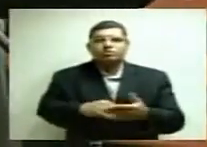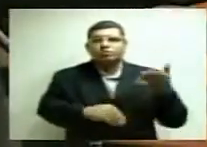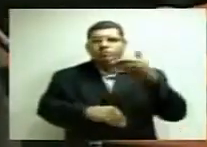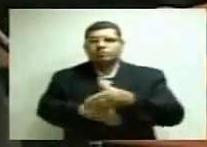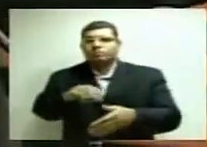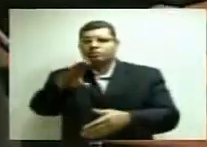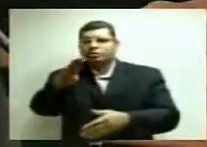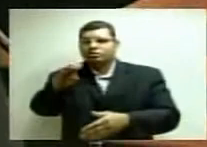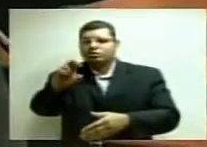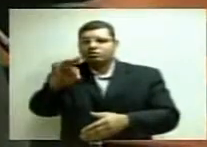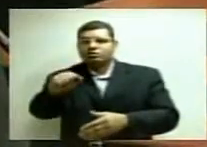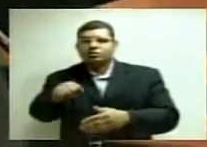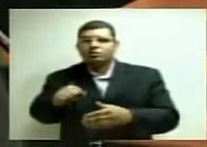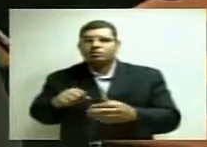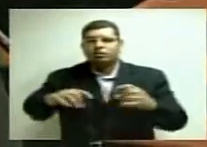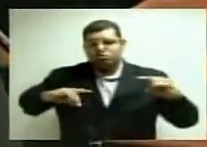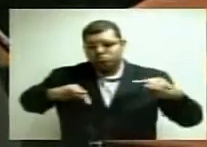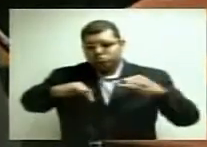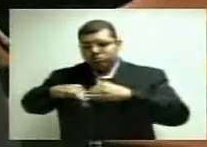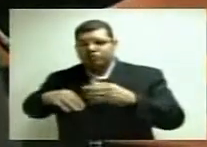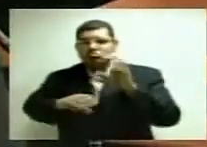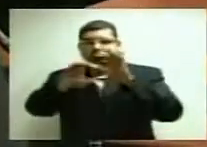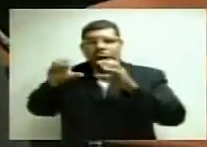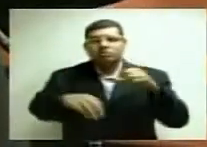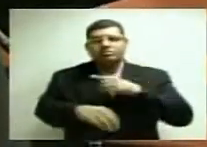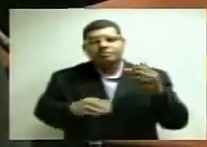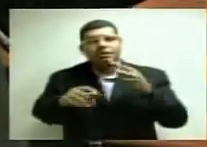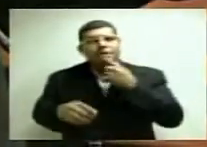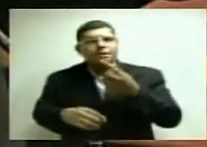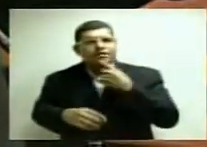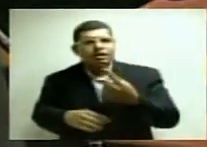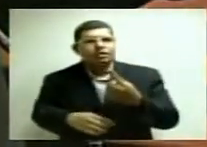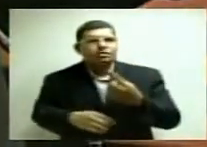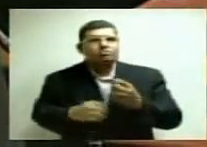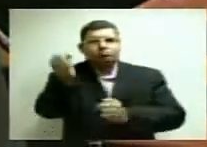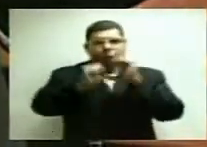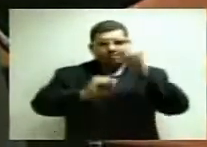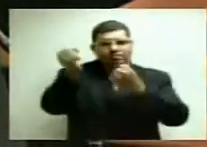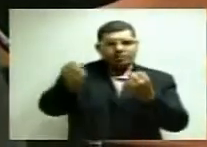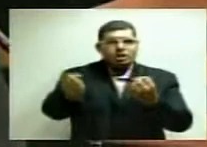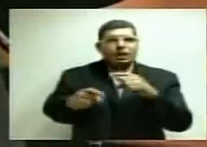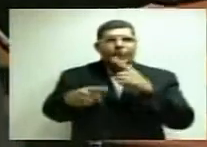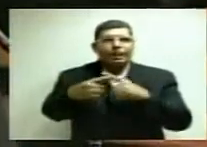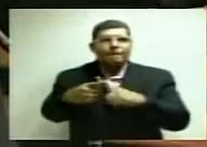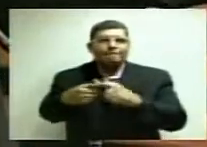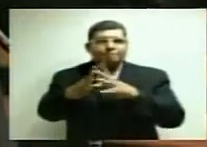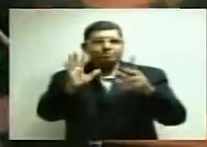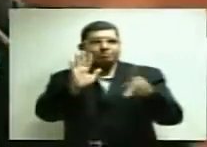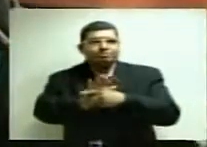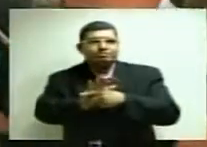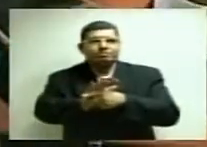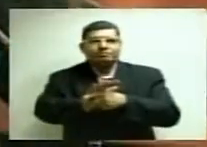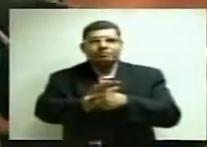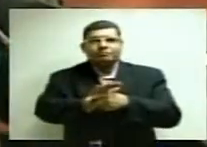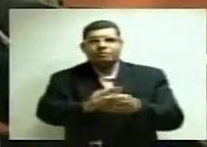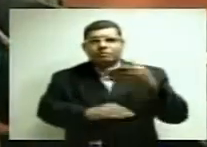deslocamento do porto para aquela região que fica próximo ao distrito industrial, porque grande parte do